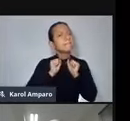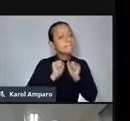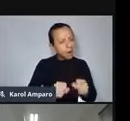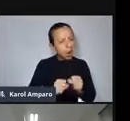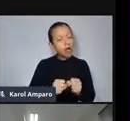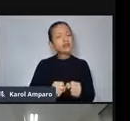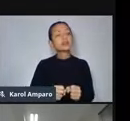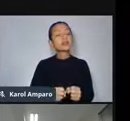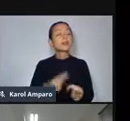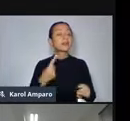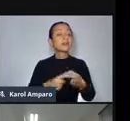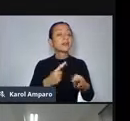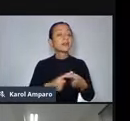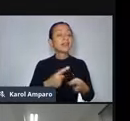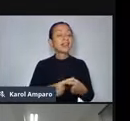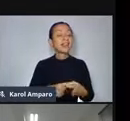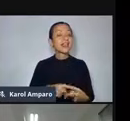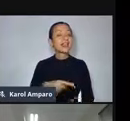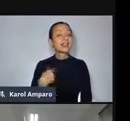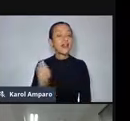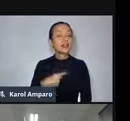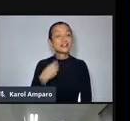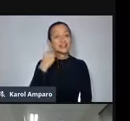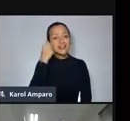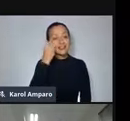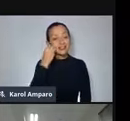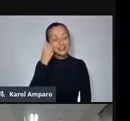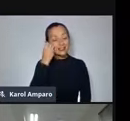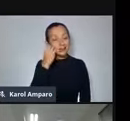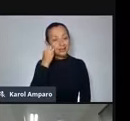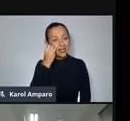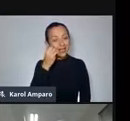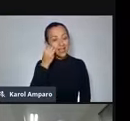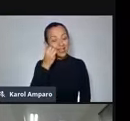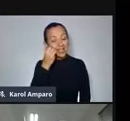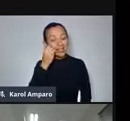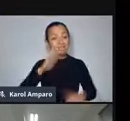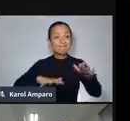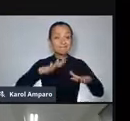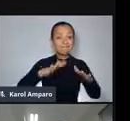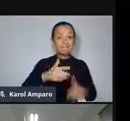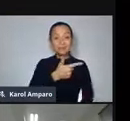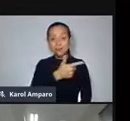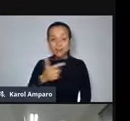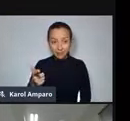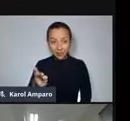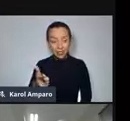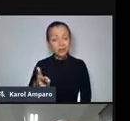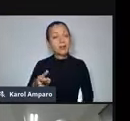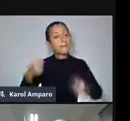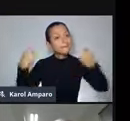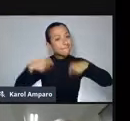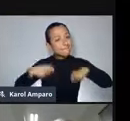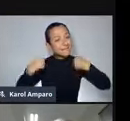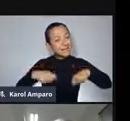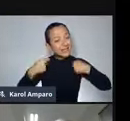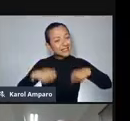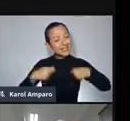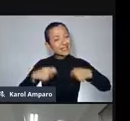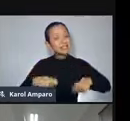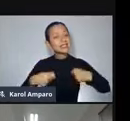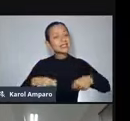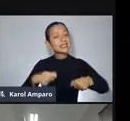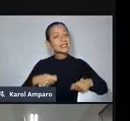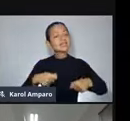são experiências que nós nunca tivemos, aí que eu te digo, né? Esse processo ensina-aprendizagem. A gente pode se doar muito com